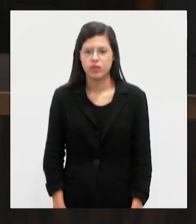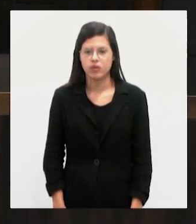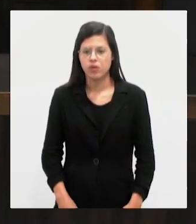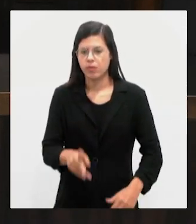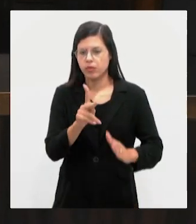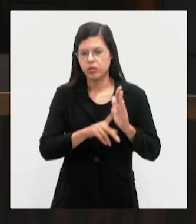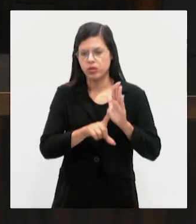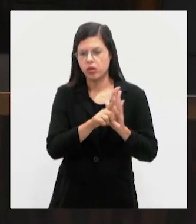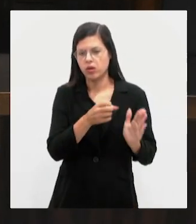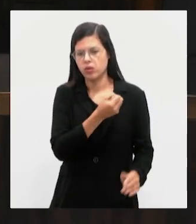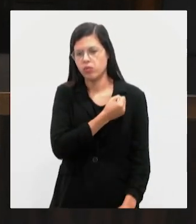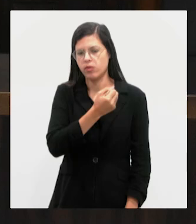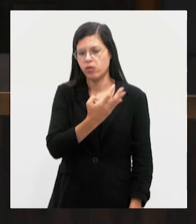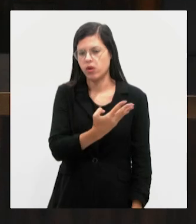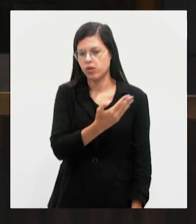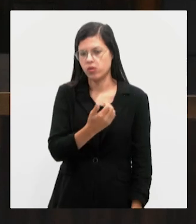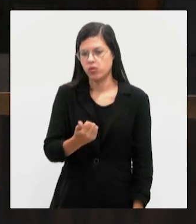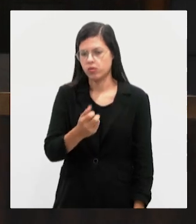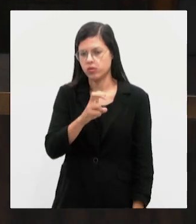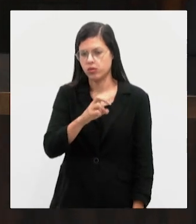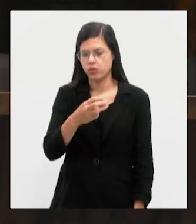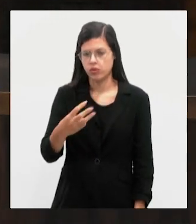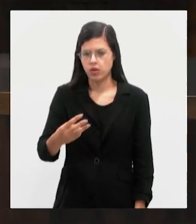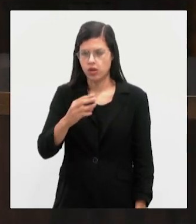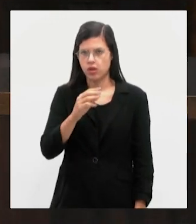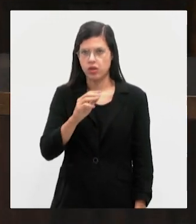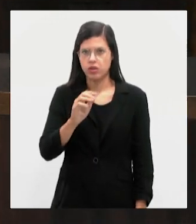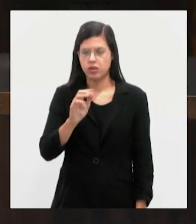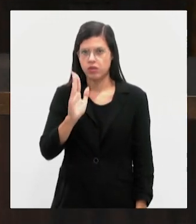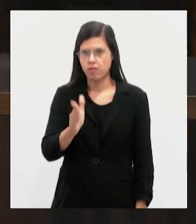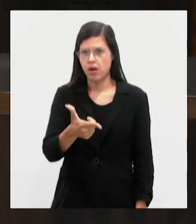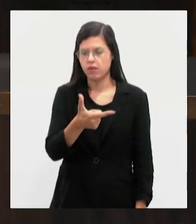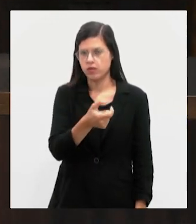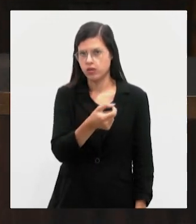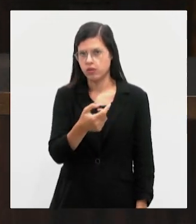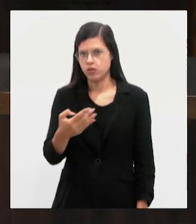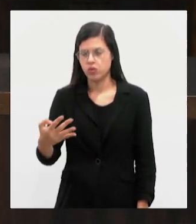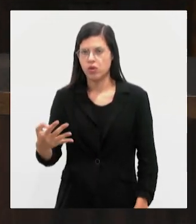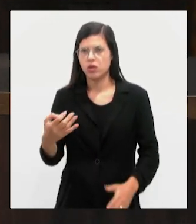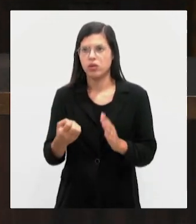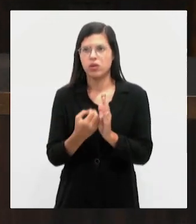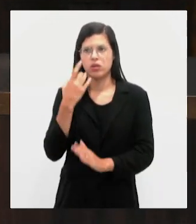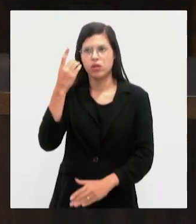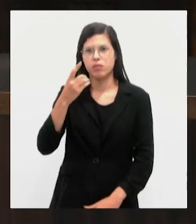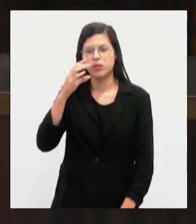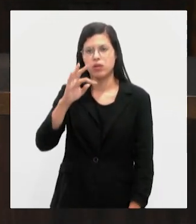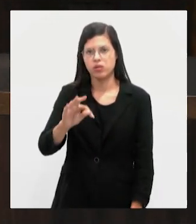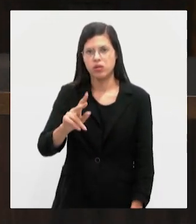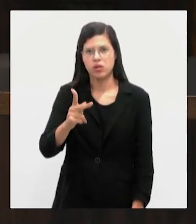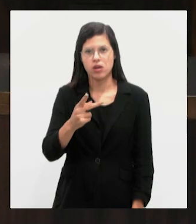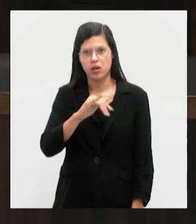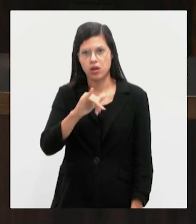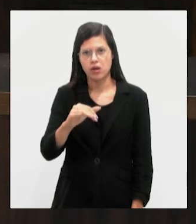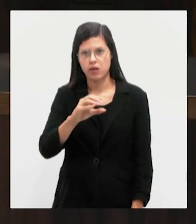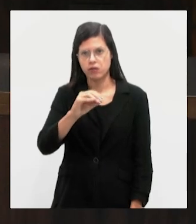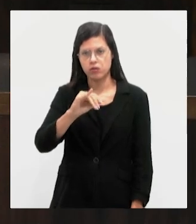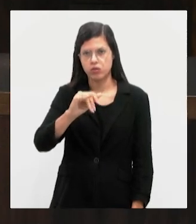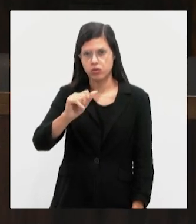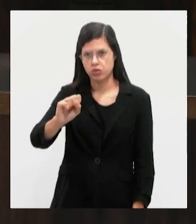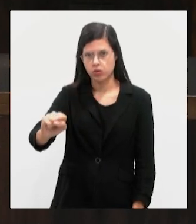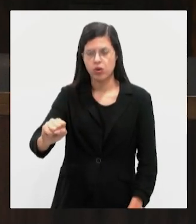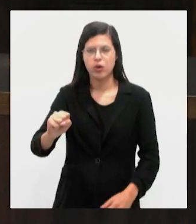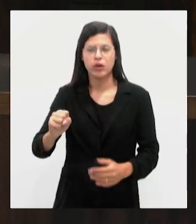Projeto de lei número 4153 de 2024, de autoria do deputado T.H. Joias, que declara